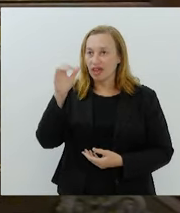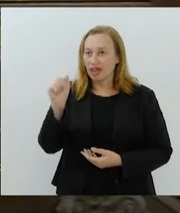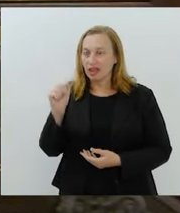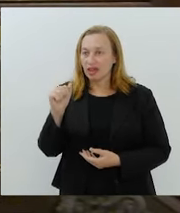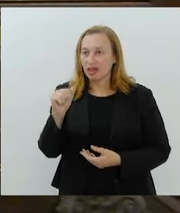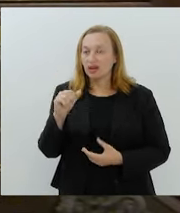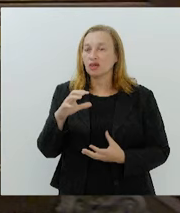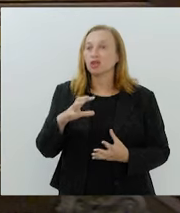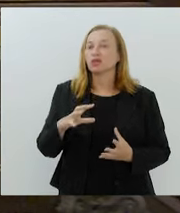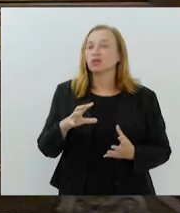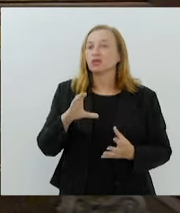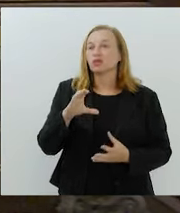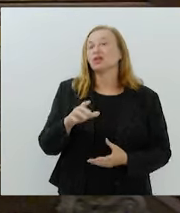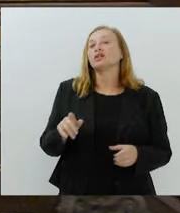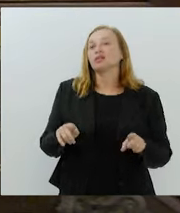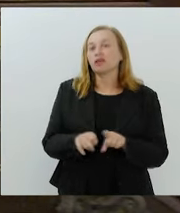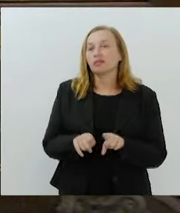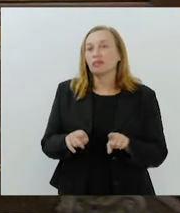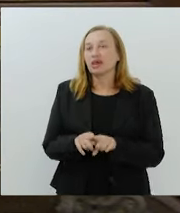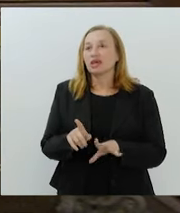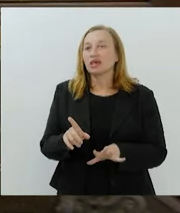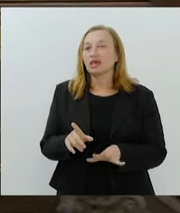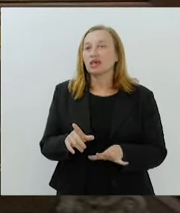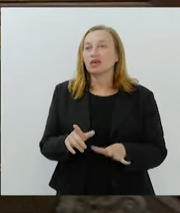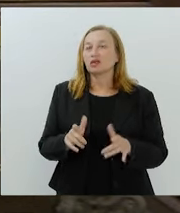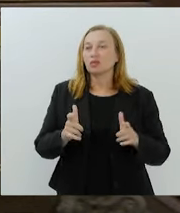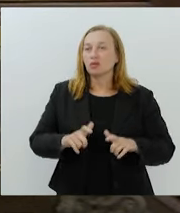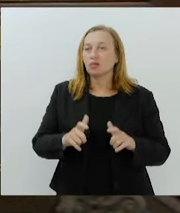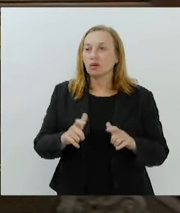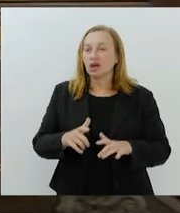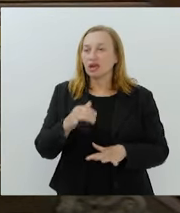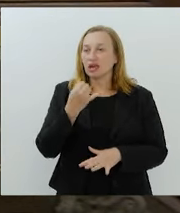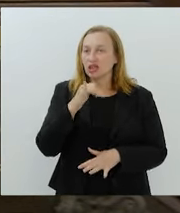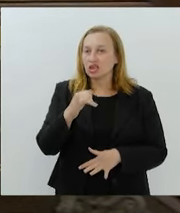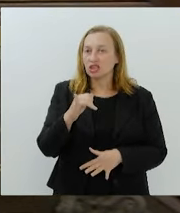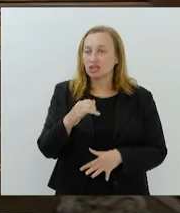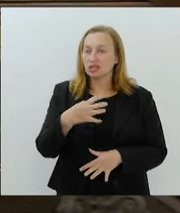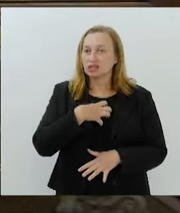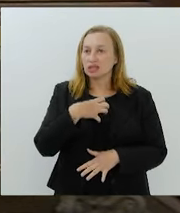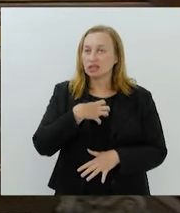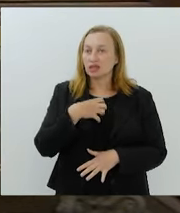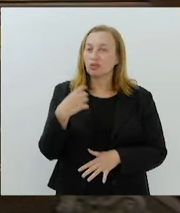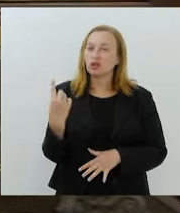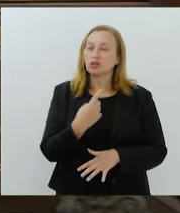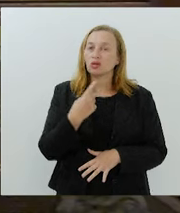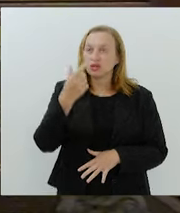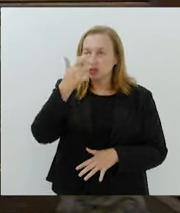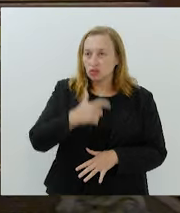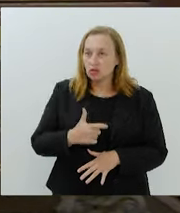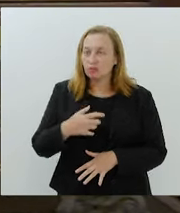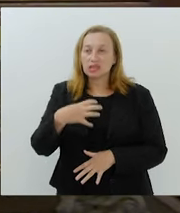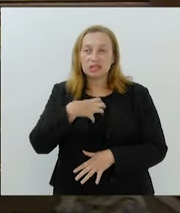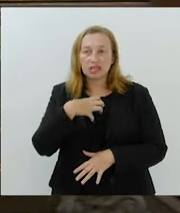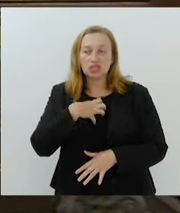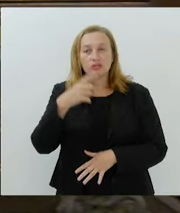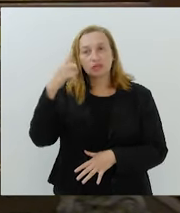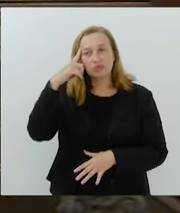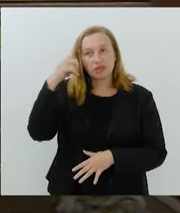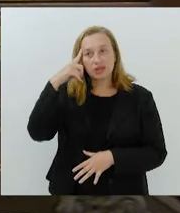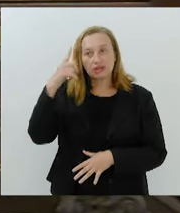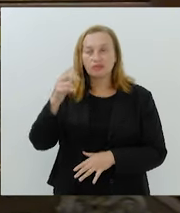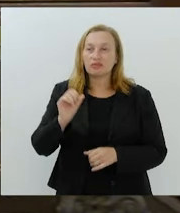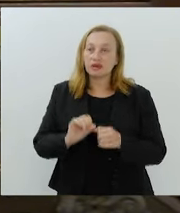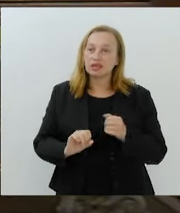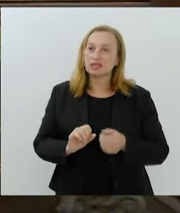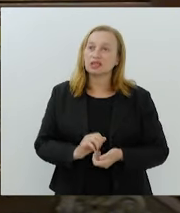que nós exalamos e emitimos e que diz quem nós somos, o que nós pensamos, o que nós sentimos e o que nós fazemos.